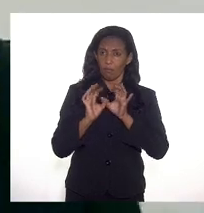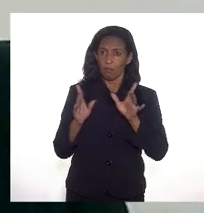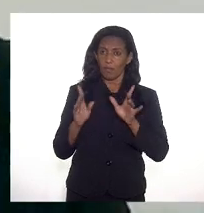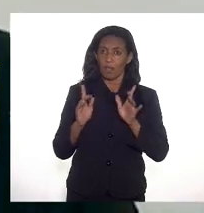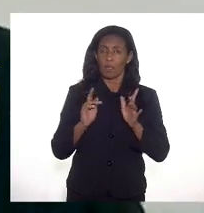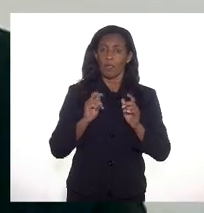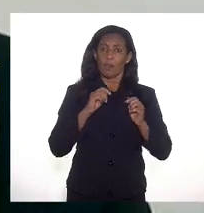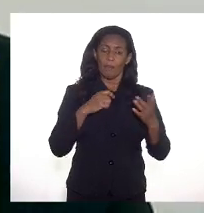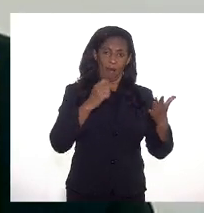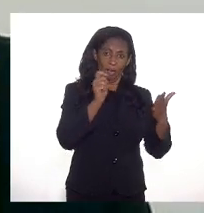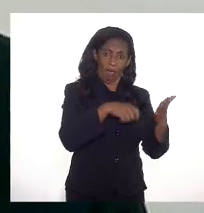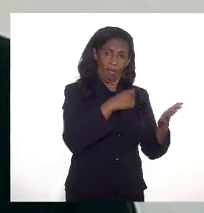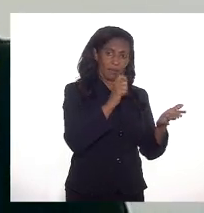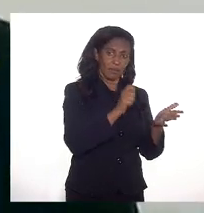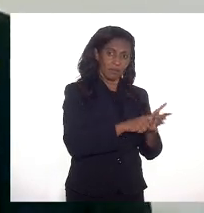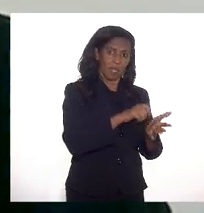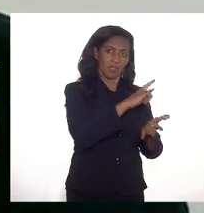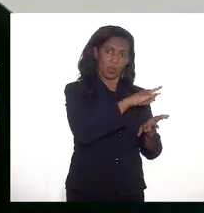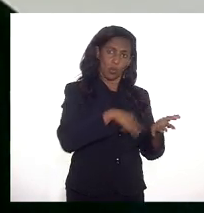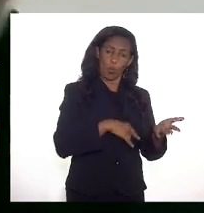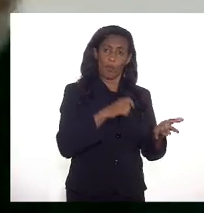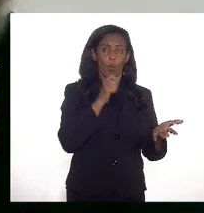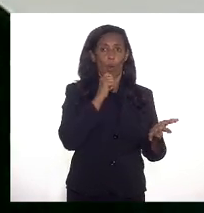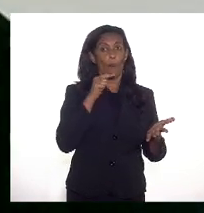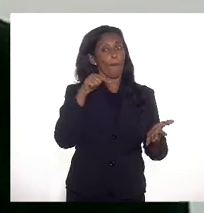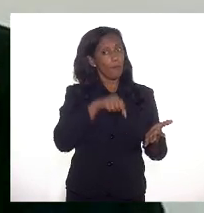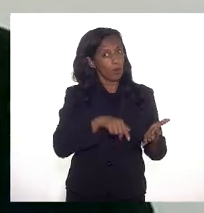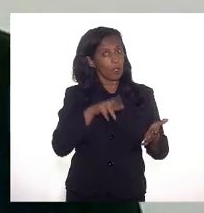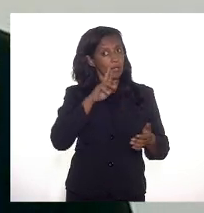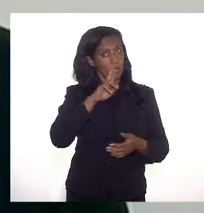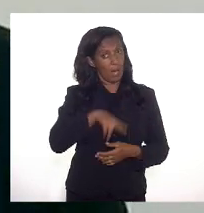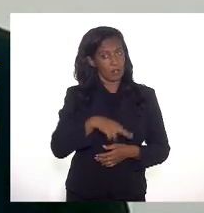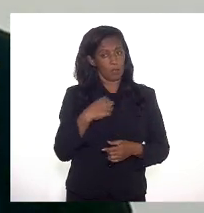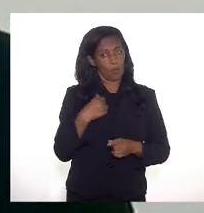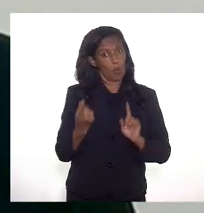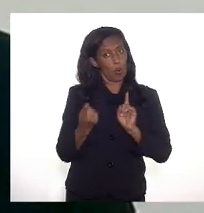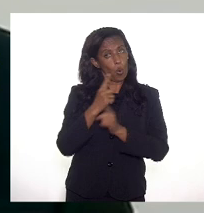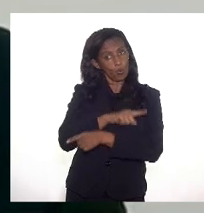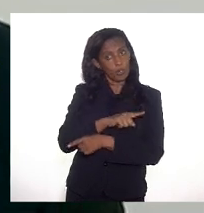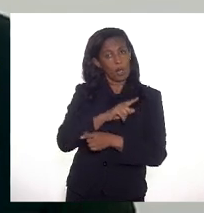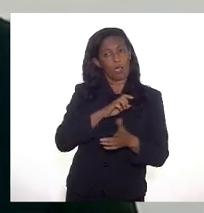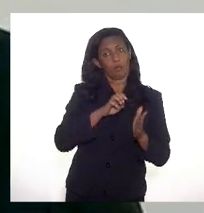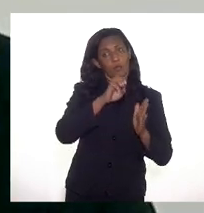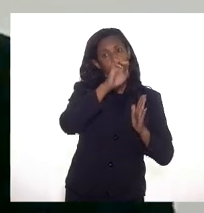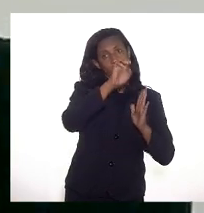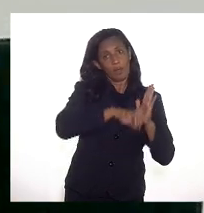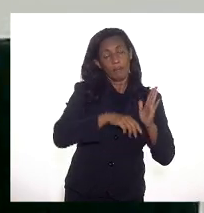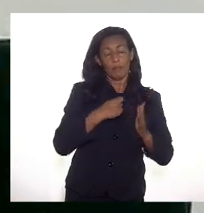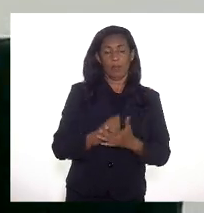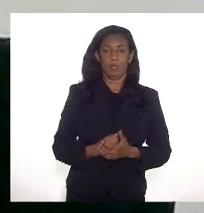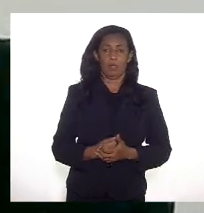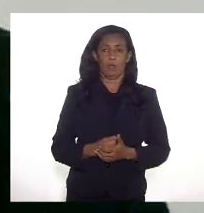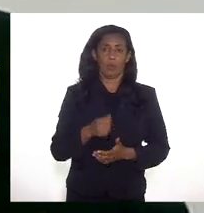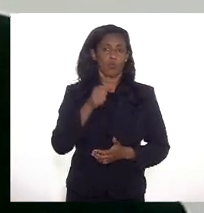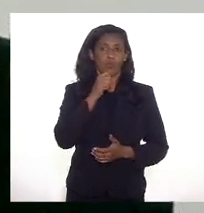habilitação para dar este documento. Então, por esta razão, o parecer é contrário à emenda, porque nós não temos nenhum